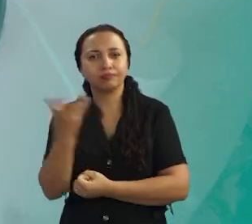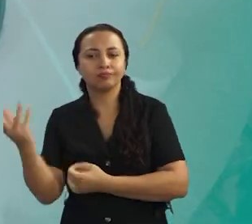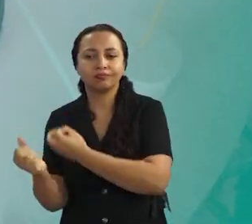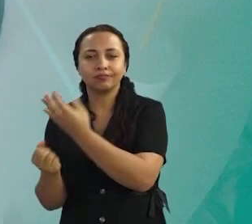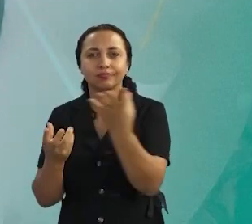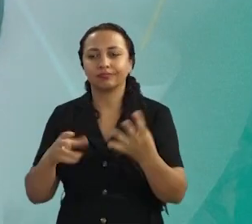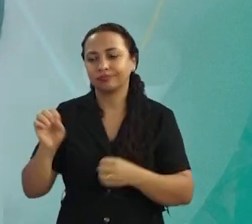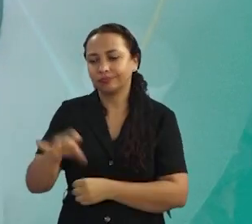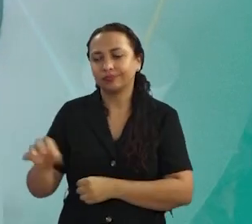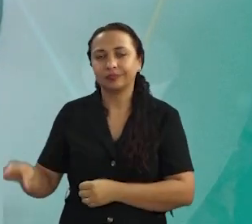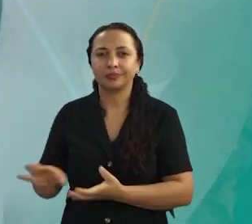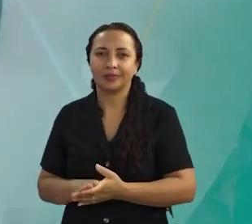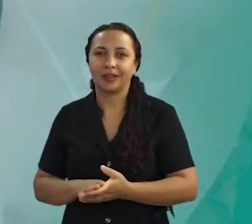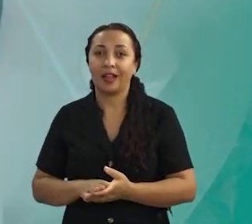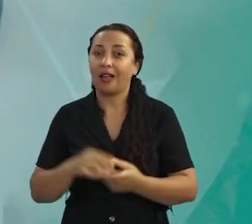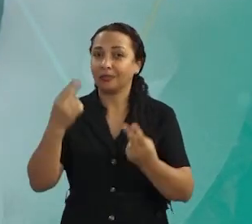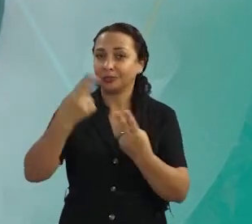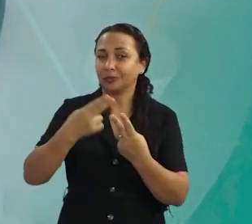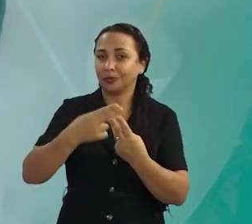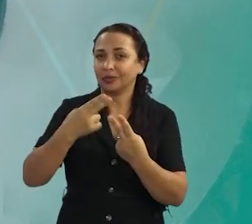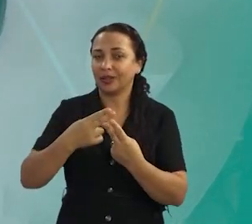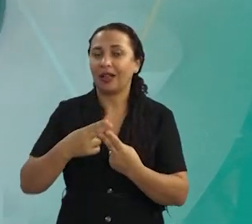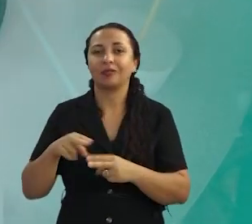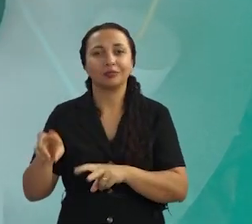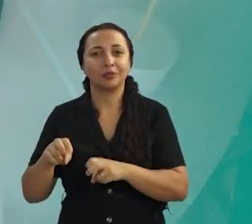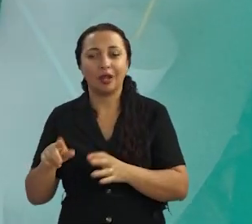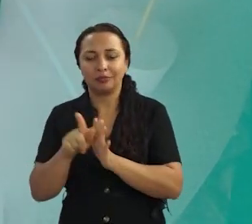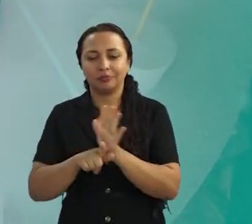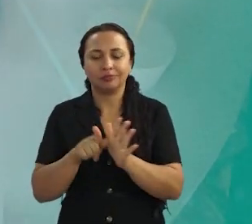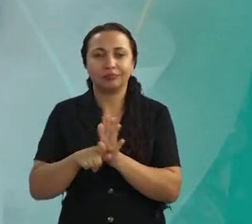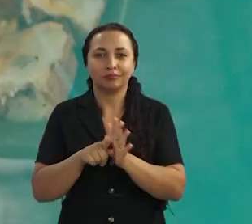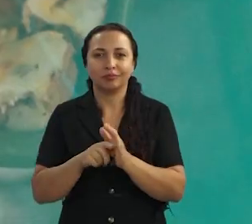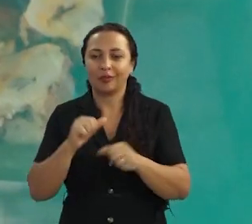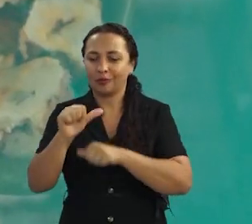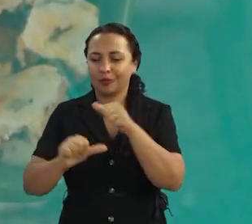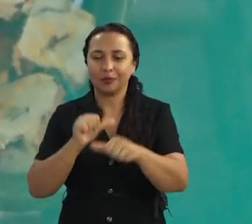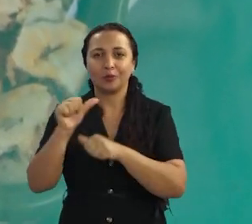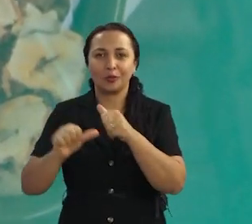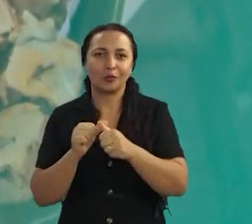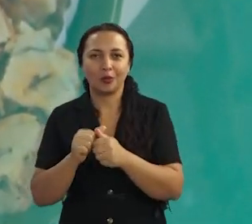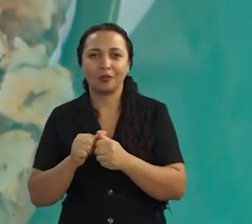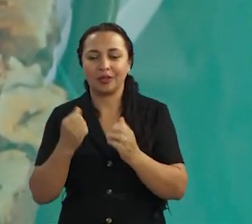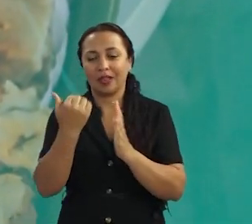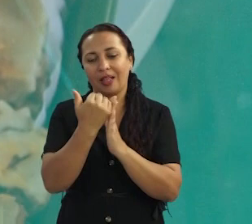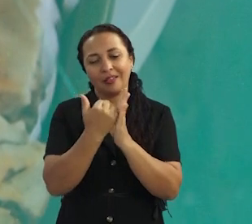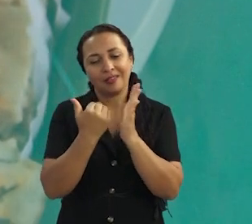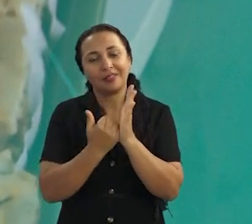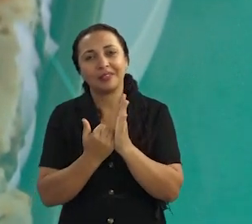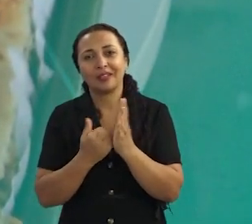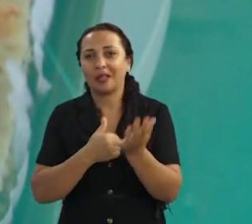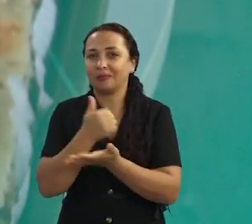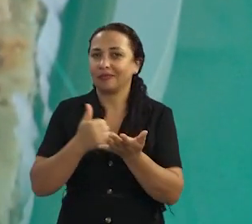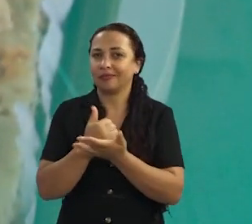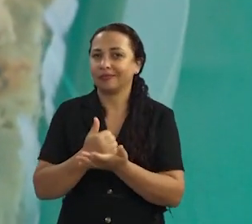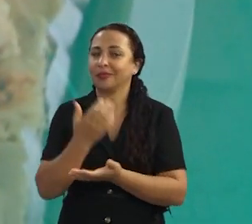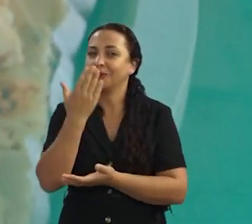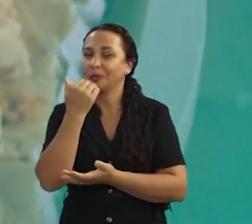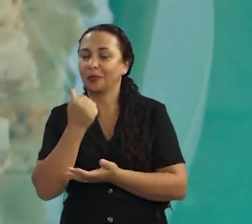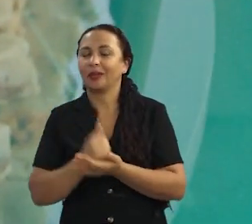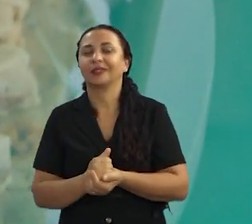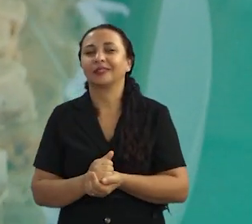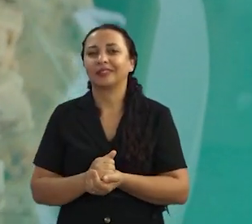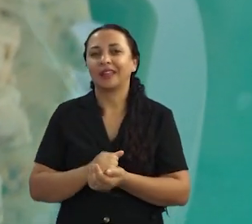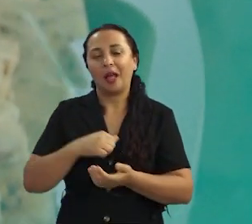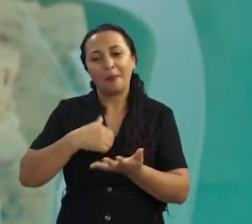mato. Uma pesquisa do Instituto Federal Baiano, no campus de Guanabi, vem desenvolvendo receitas à base de plantas alimentícias